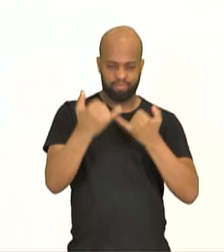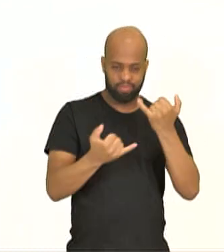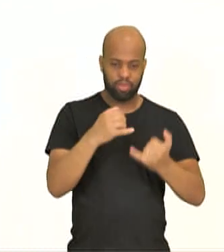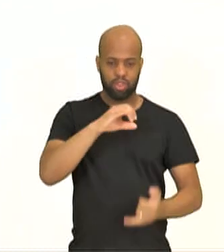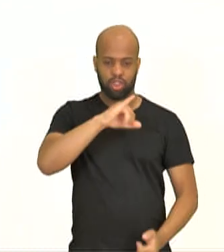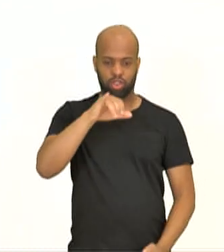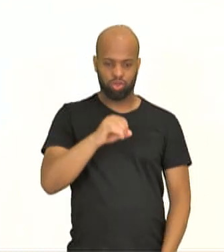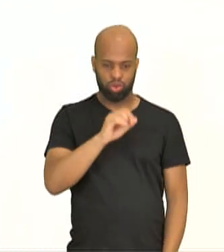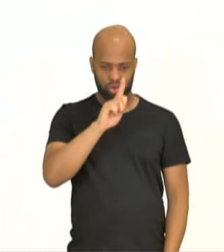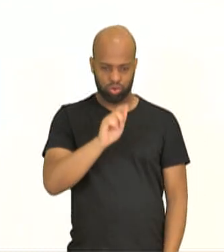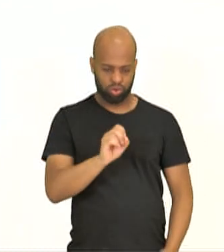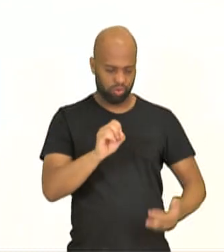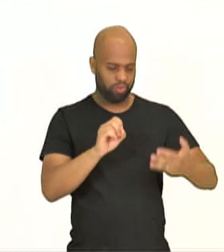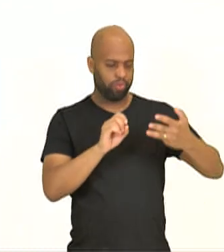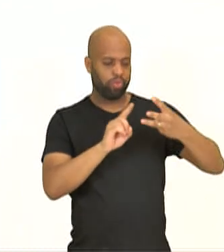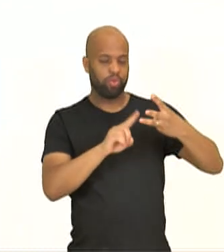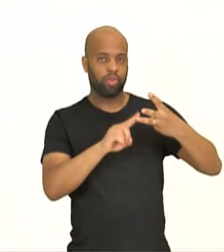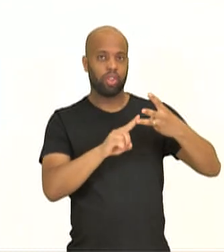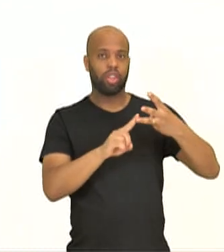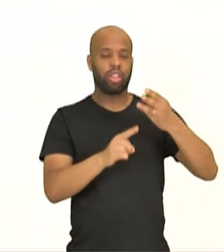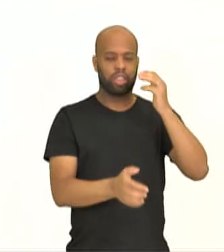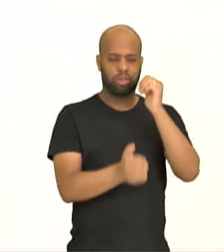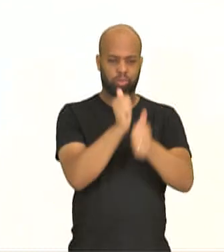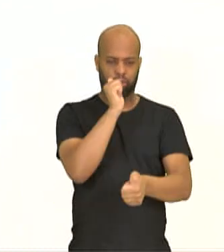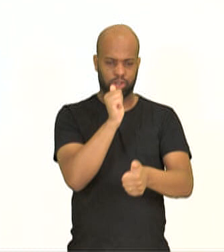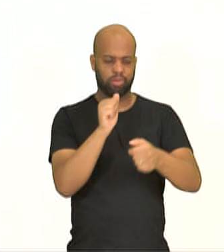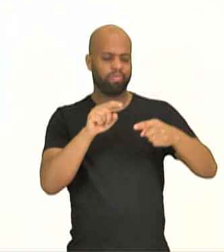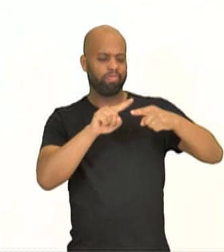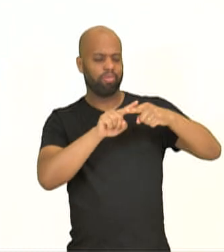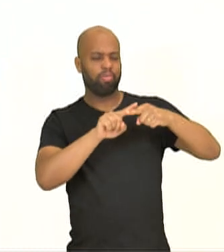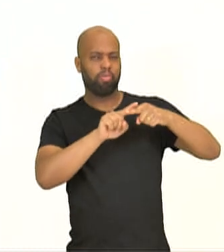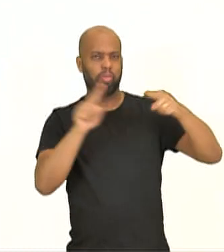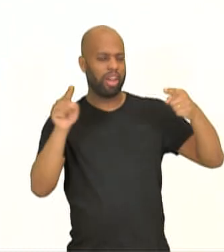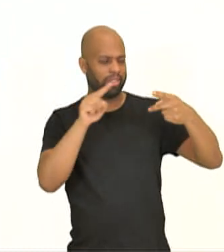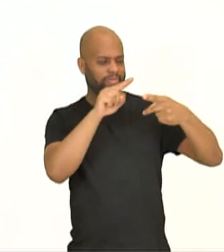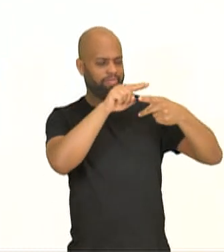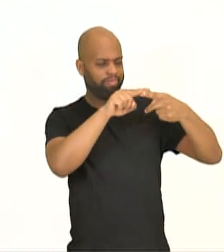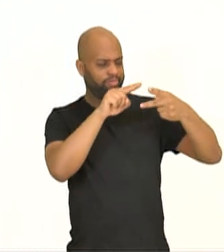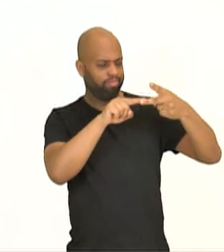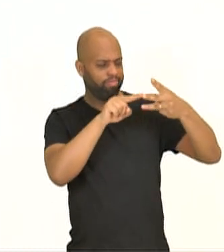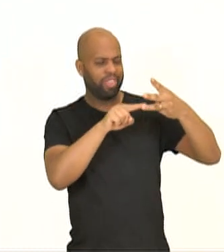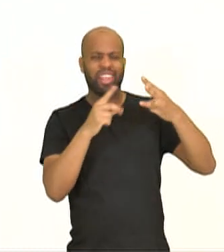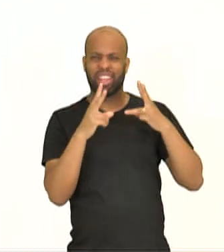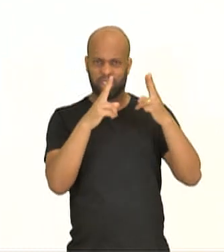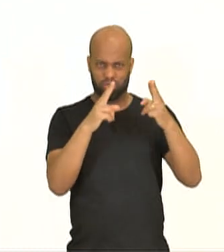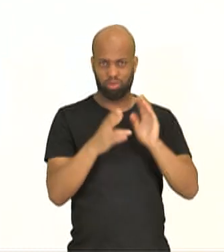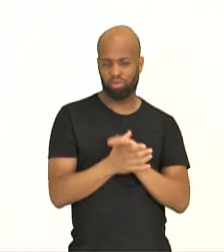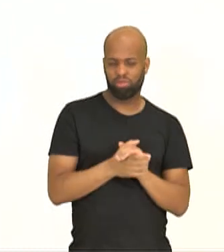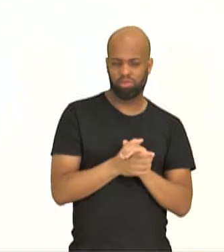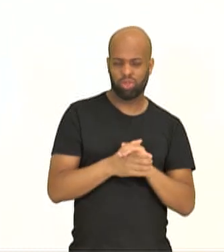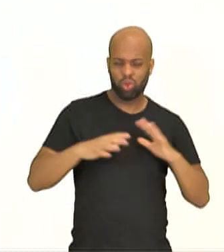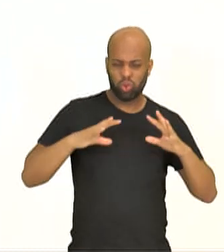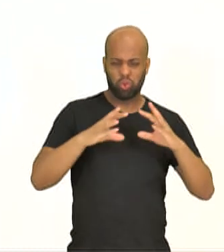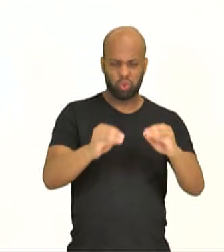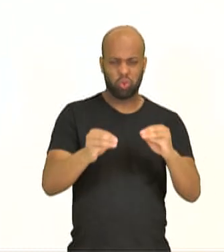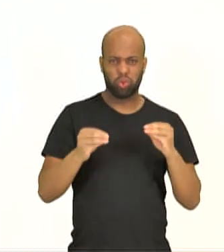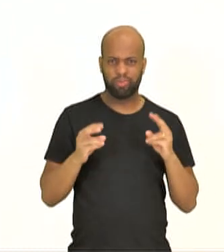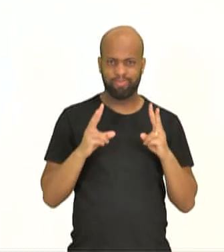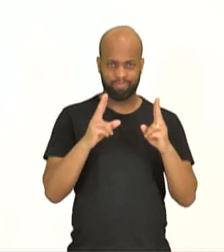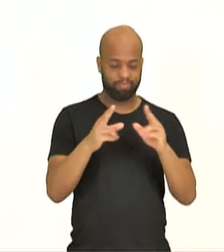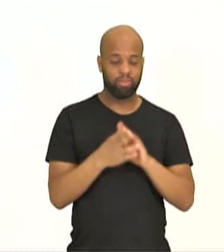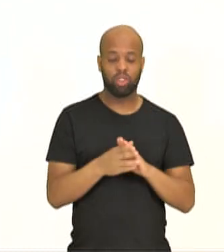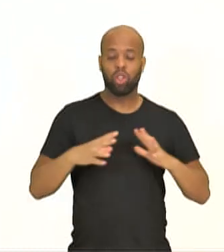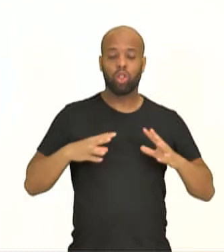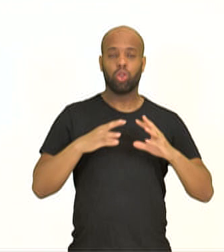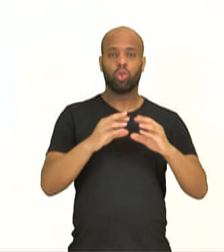uma coisa da outra? Será que tudo é a mesma coisa, que a gente consegue abrir um balaio e jogar tudo dentro ali, como se todas essas